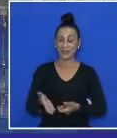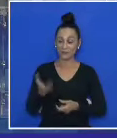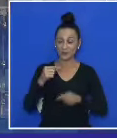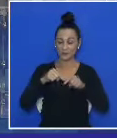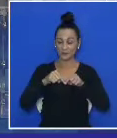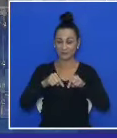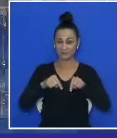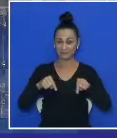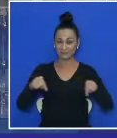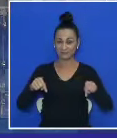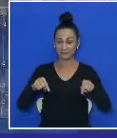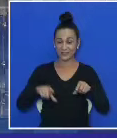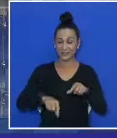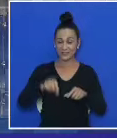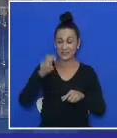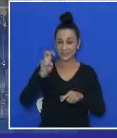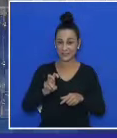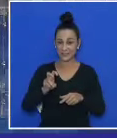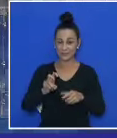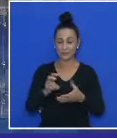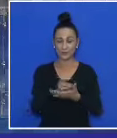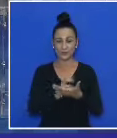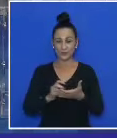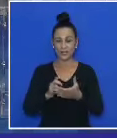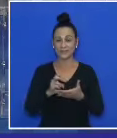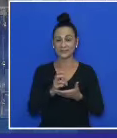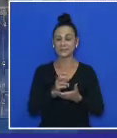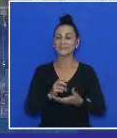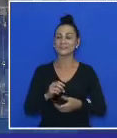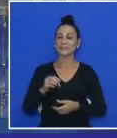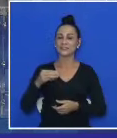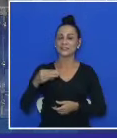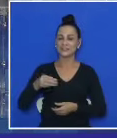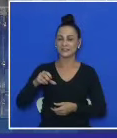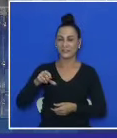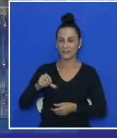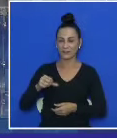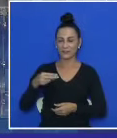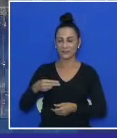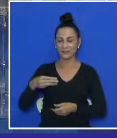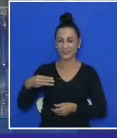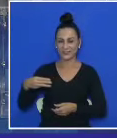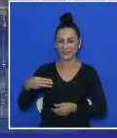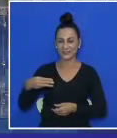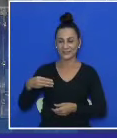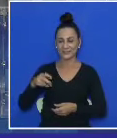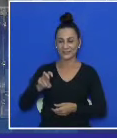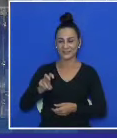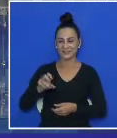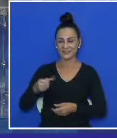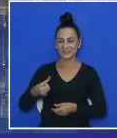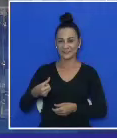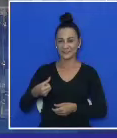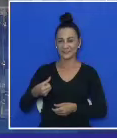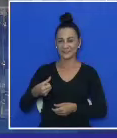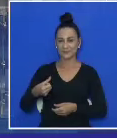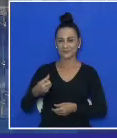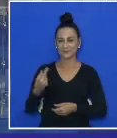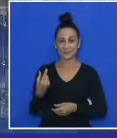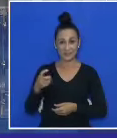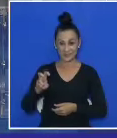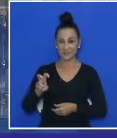Vamos confirmar. As 5 dezenas sorteadas na quina foram 39, 23,